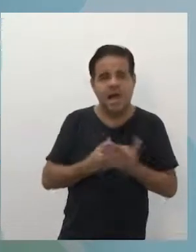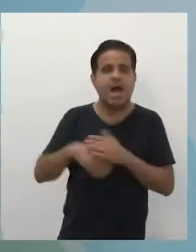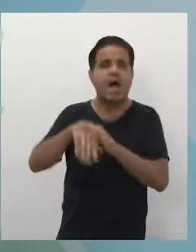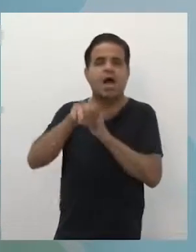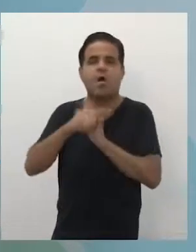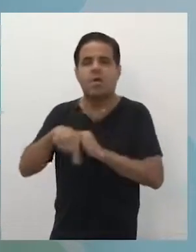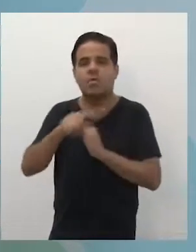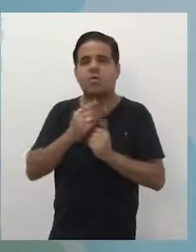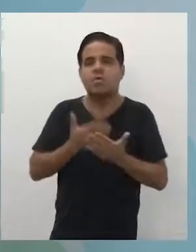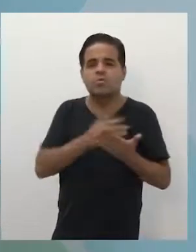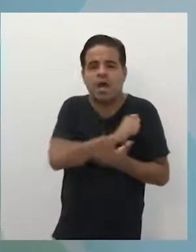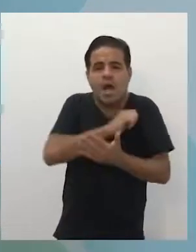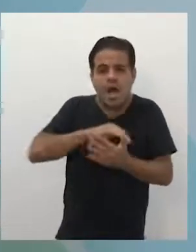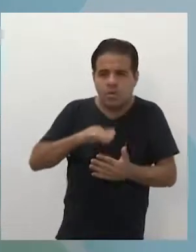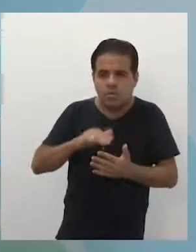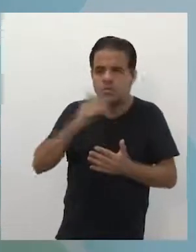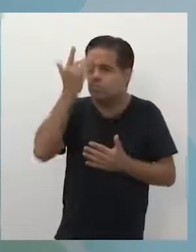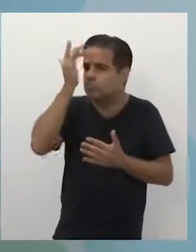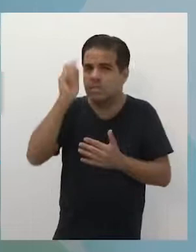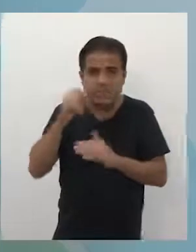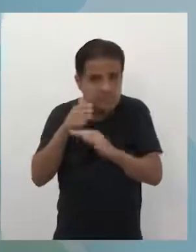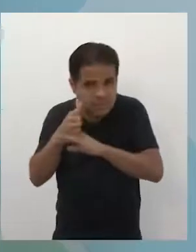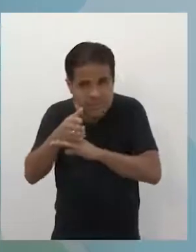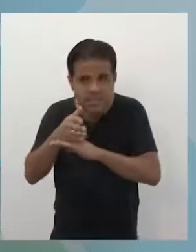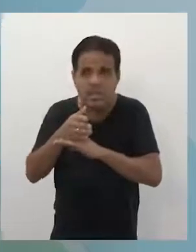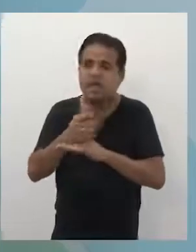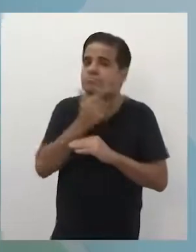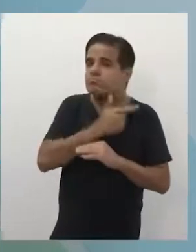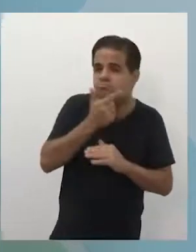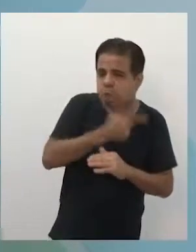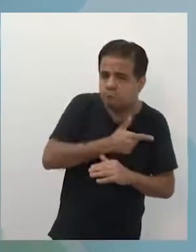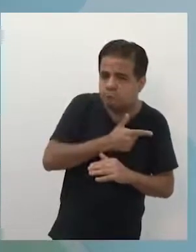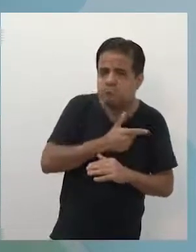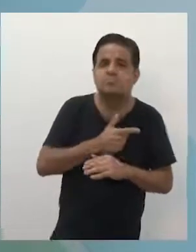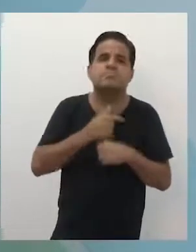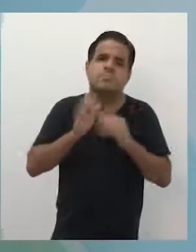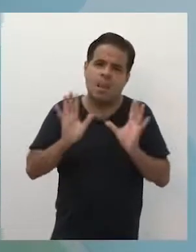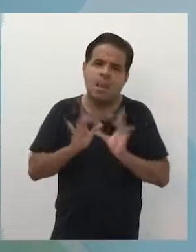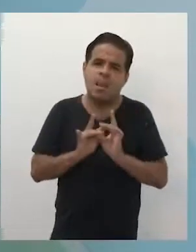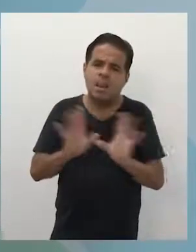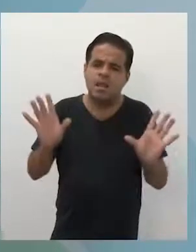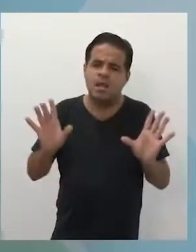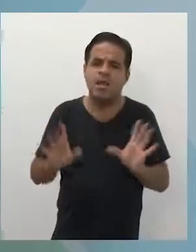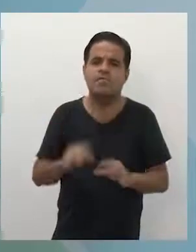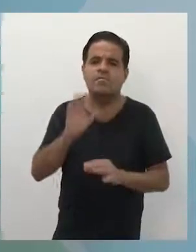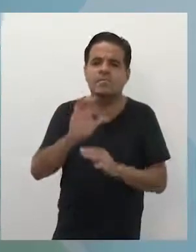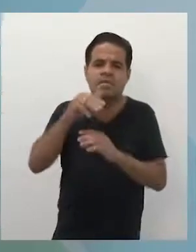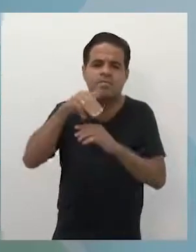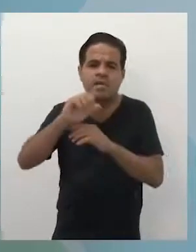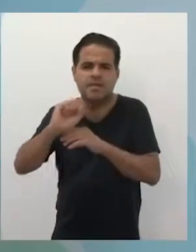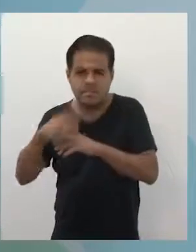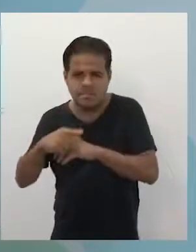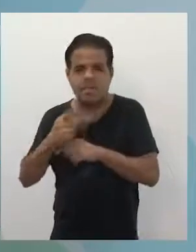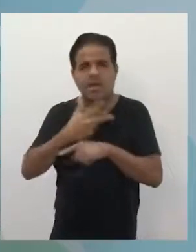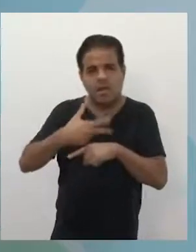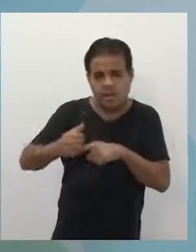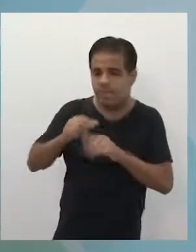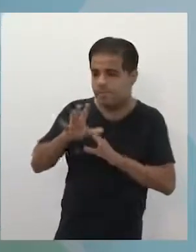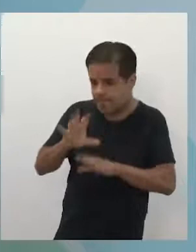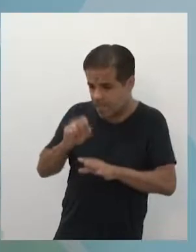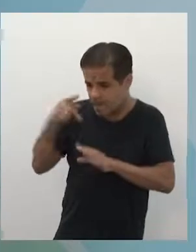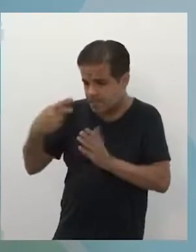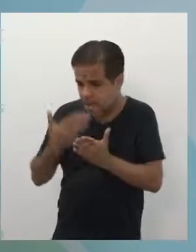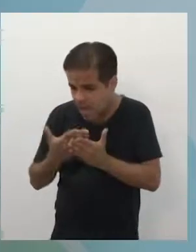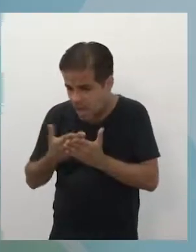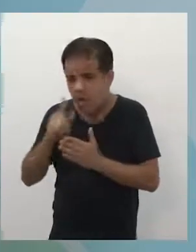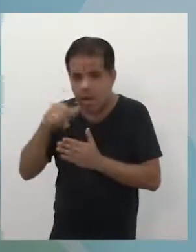O nosso aluno, não sei se ele tem esse acesso, se ele consegue, embora seja livre lá no CMSP, mas pegar essa aula no repositório. Então,